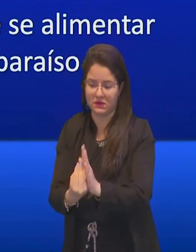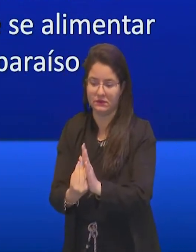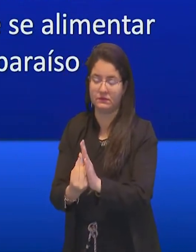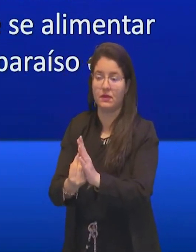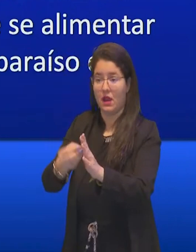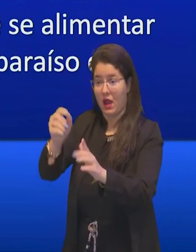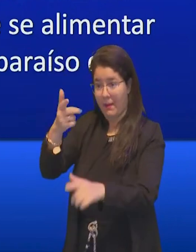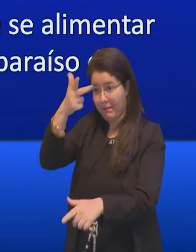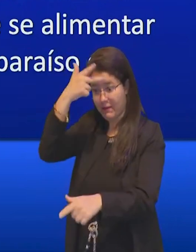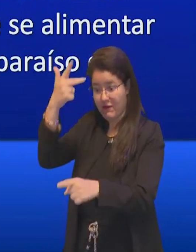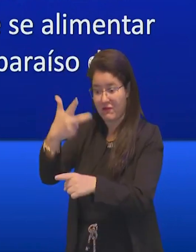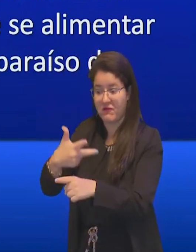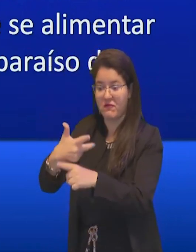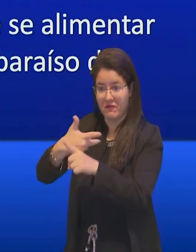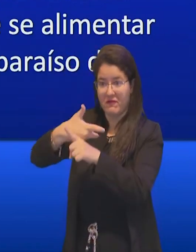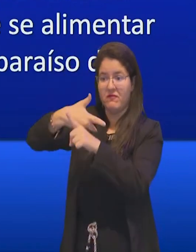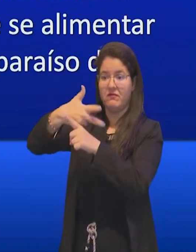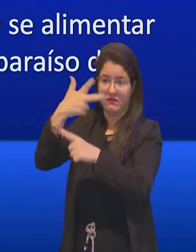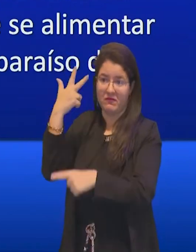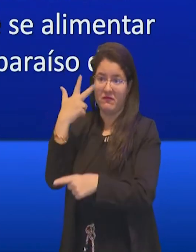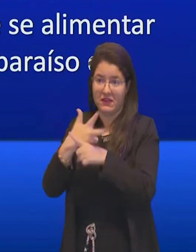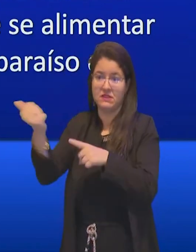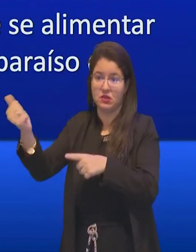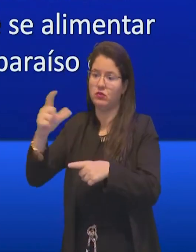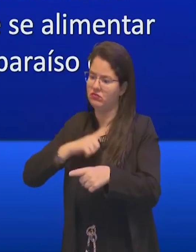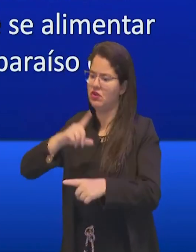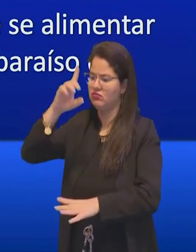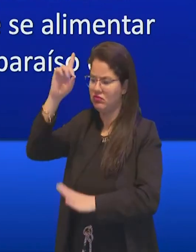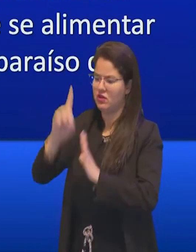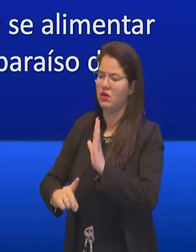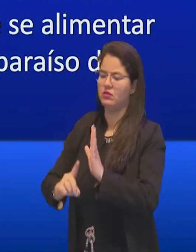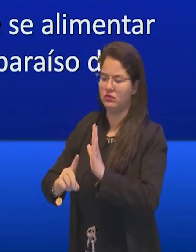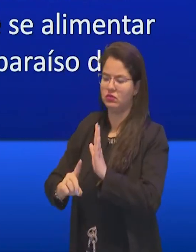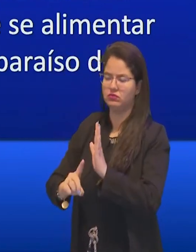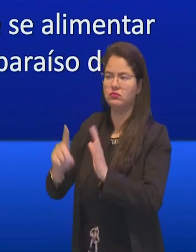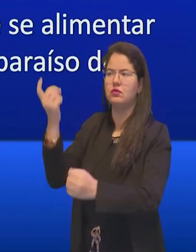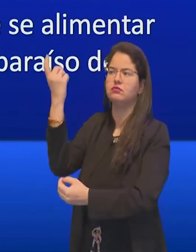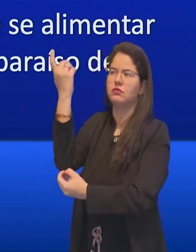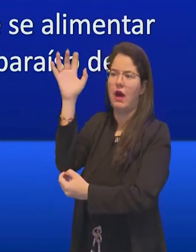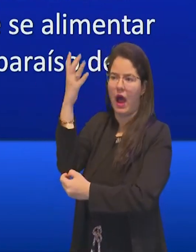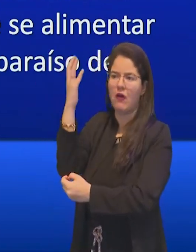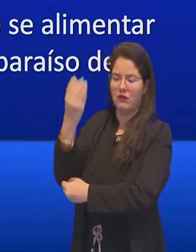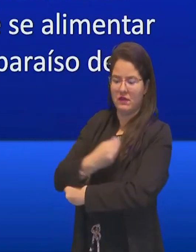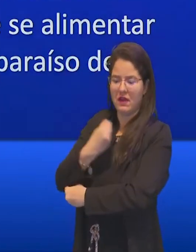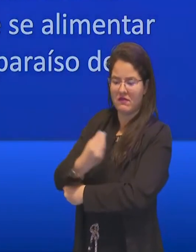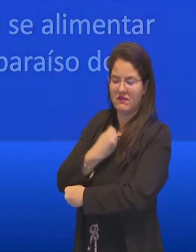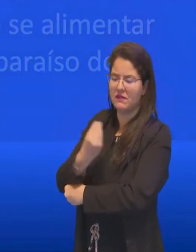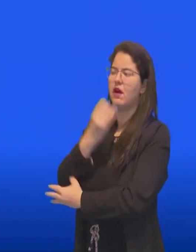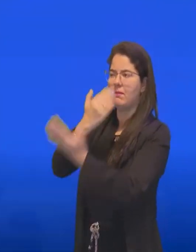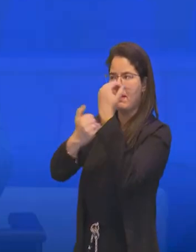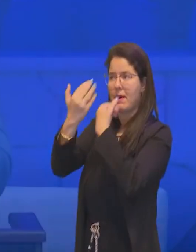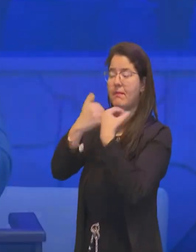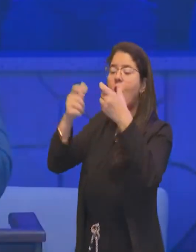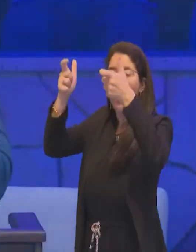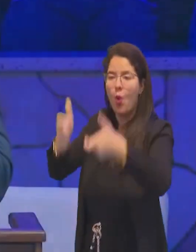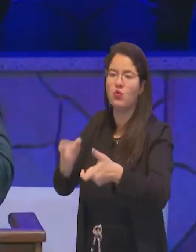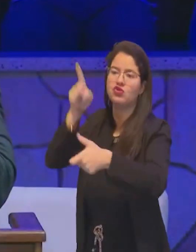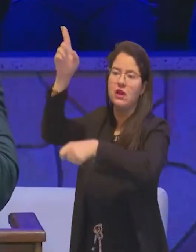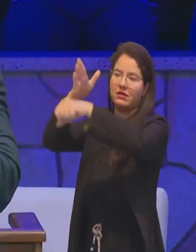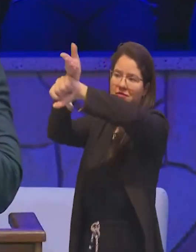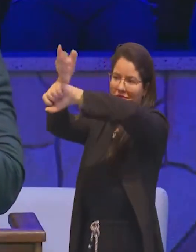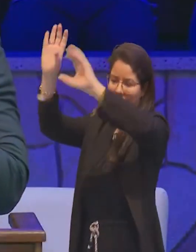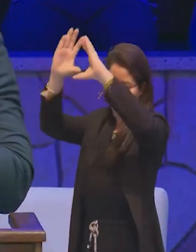darei o direito de se alimentar da árvore da vida que se encontra no paraíso de Deus. Vamos orar.